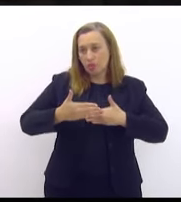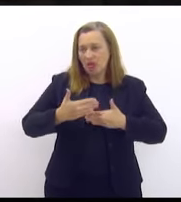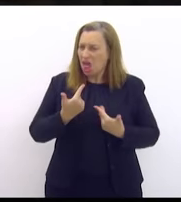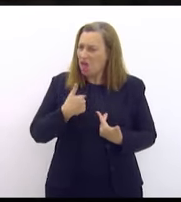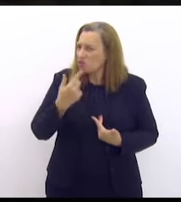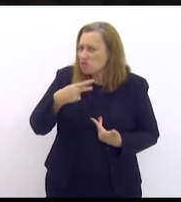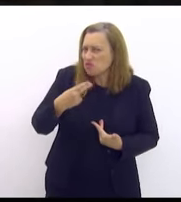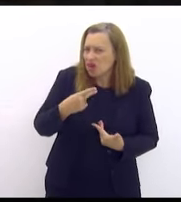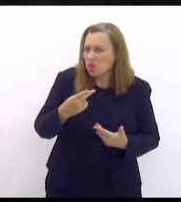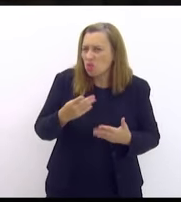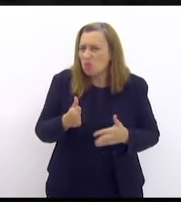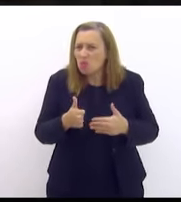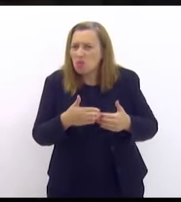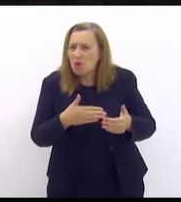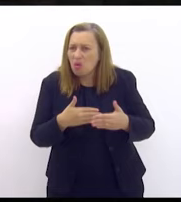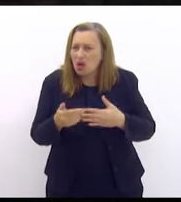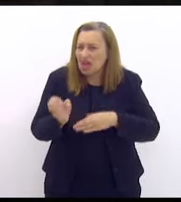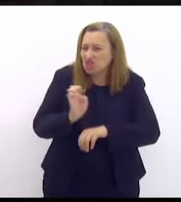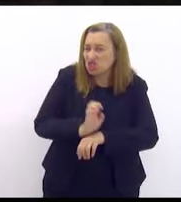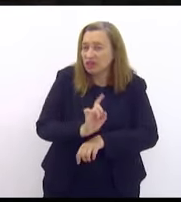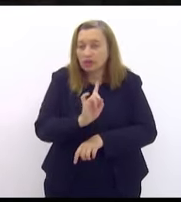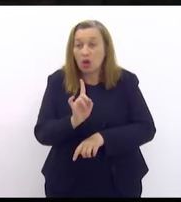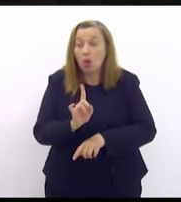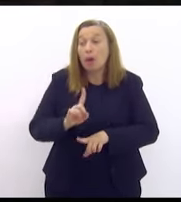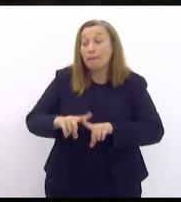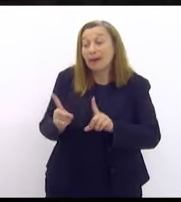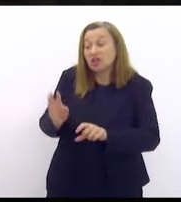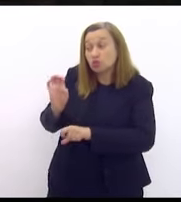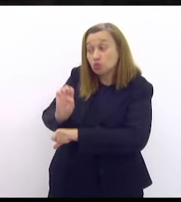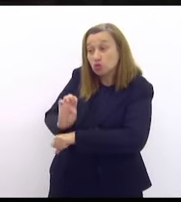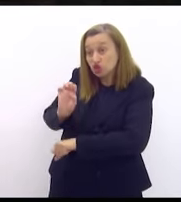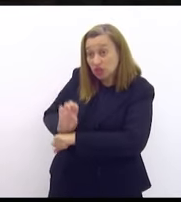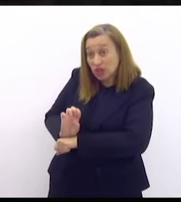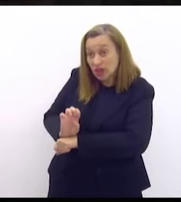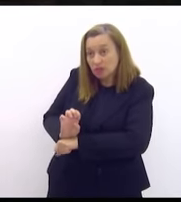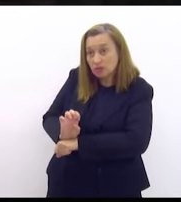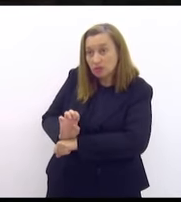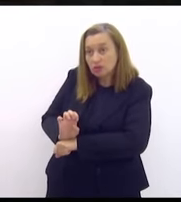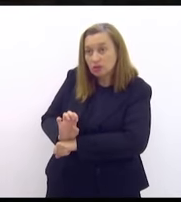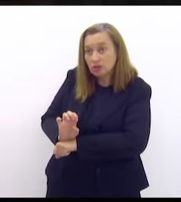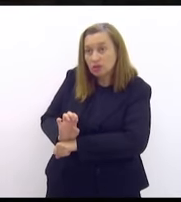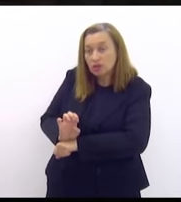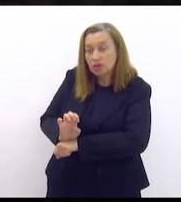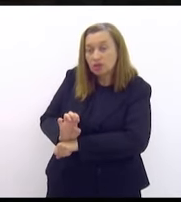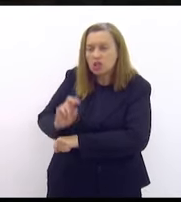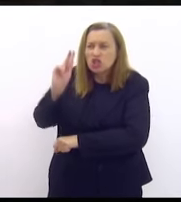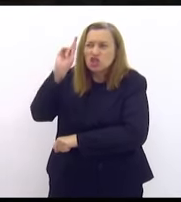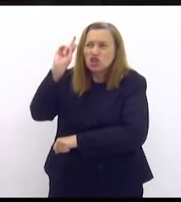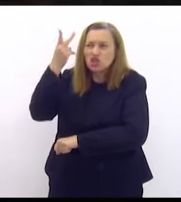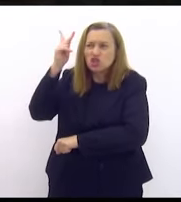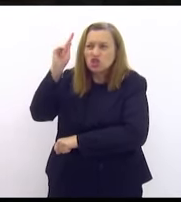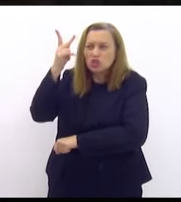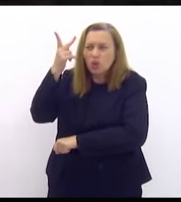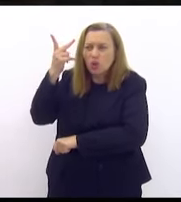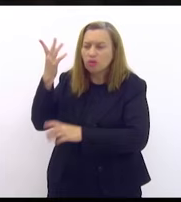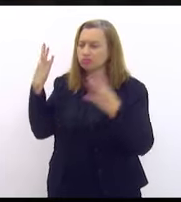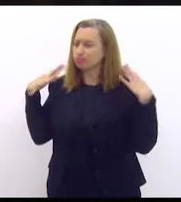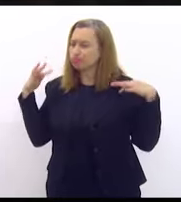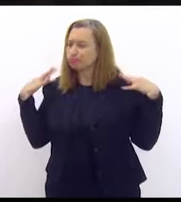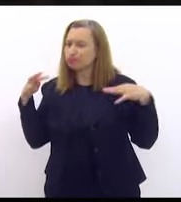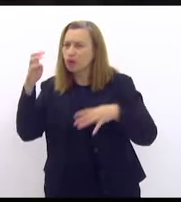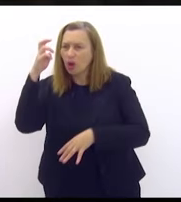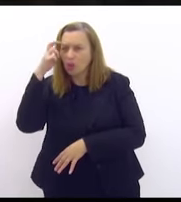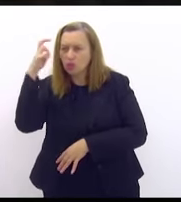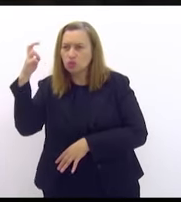falo de qualquer Estado. Eu falo do Estado que é um Estado com vocação histórica ao turismo e à cultura